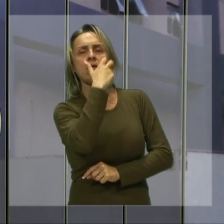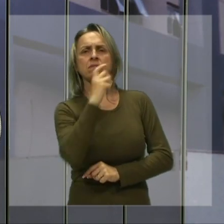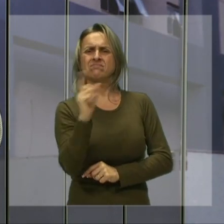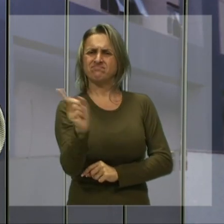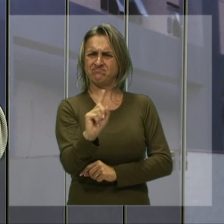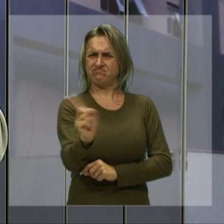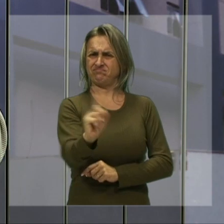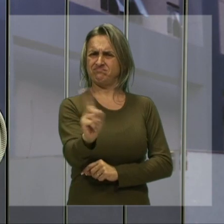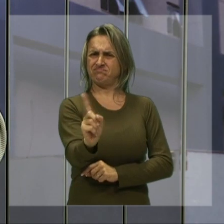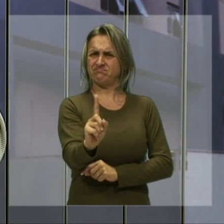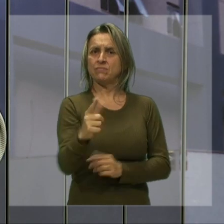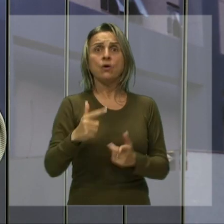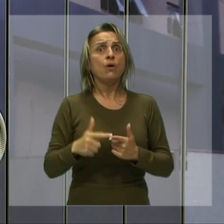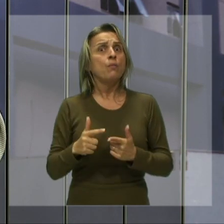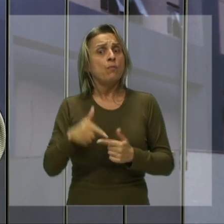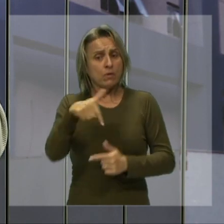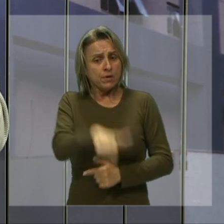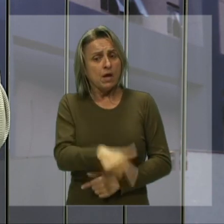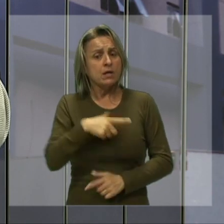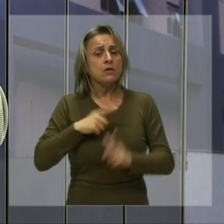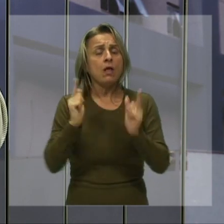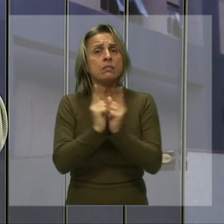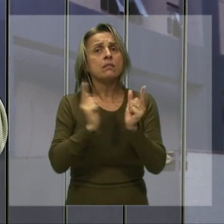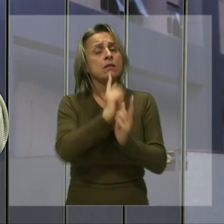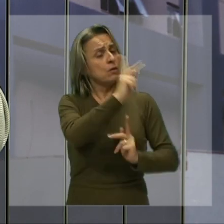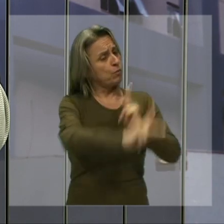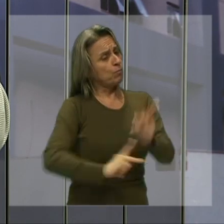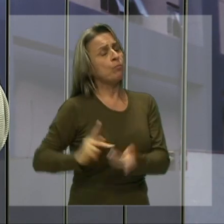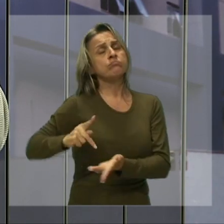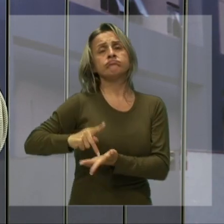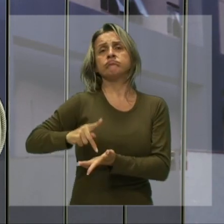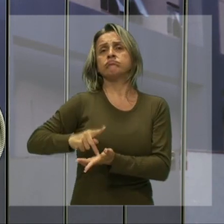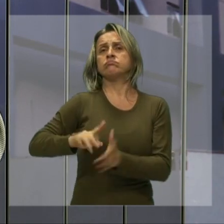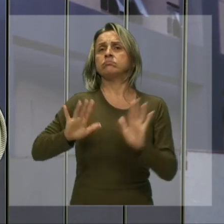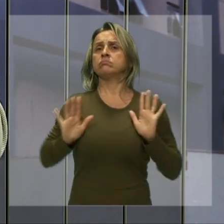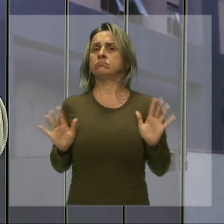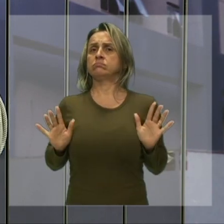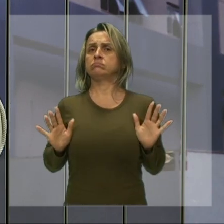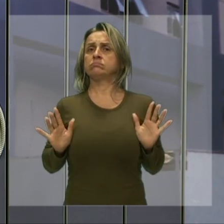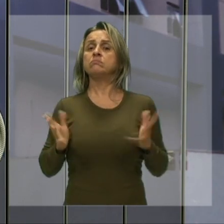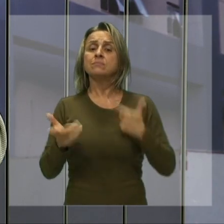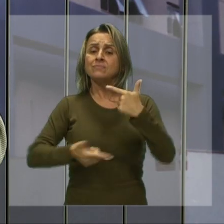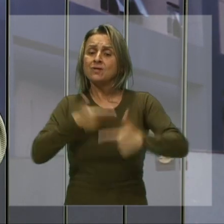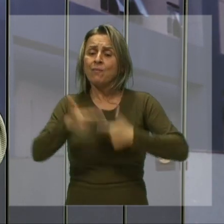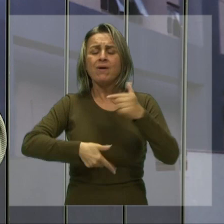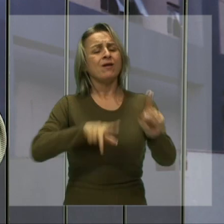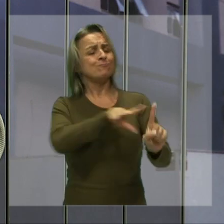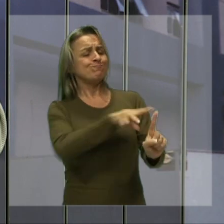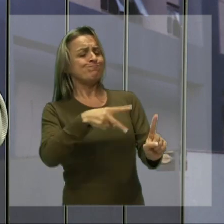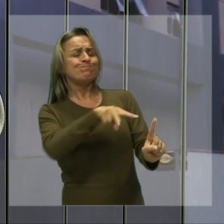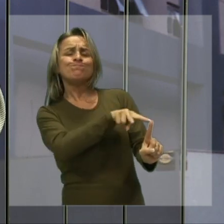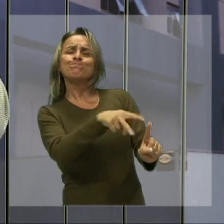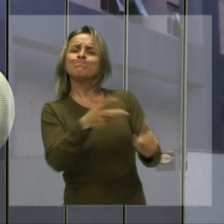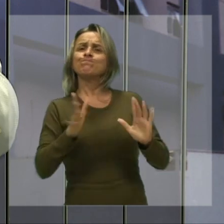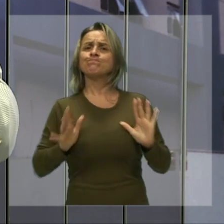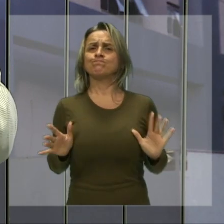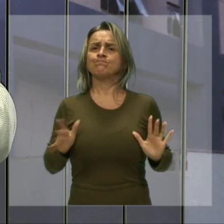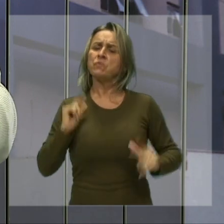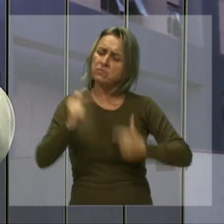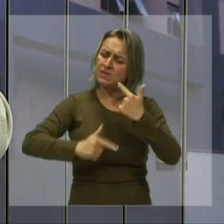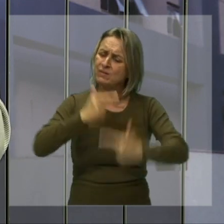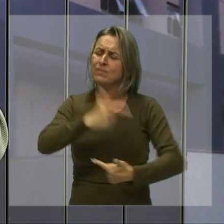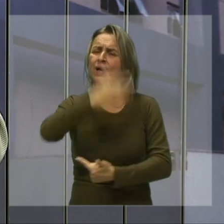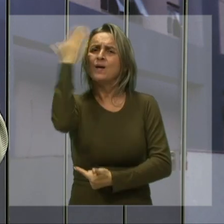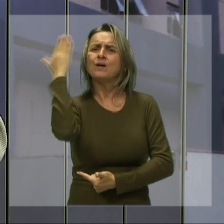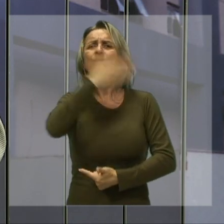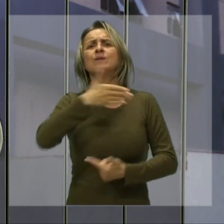o povo sem fingimento. Quem quer atender o povo, quem quer trabalhar com transparência, com seriedade, está sobrando